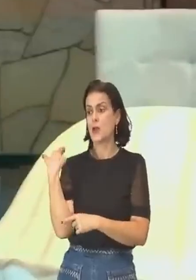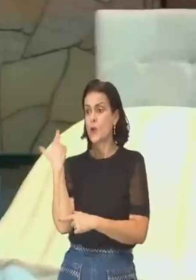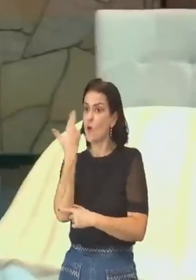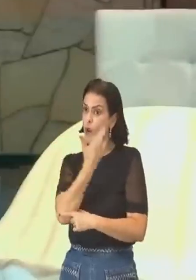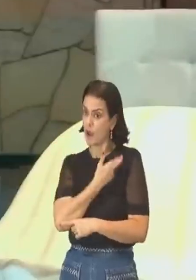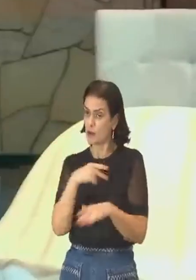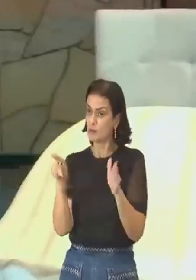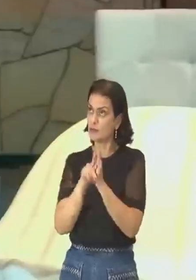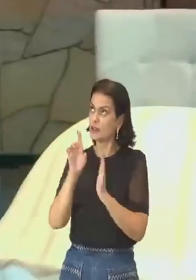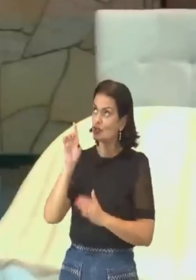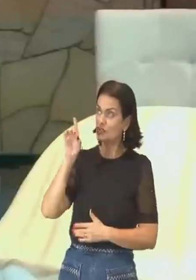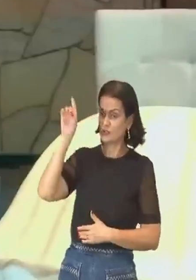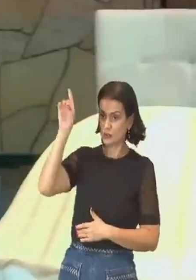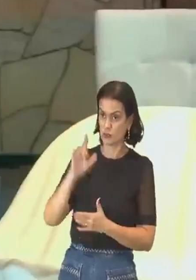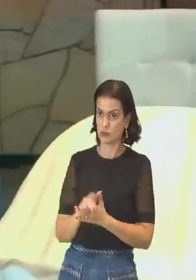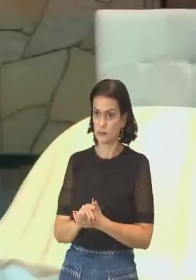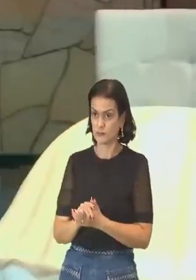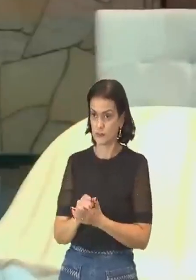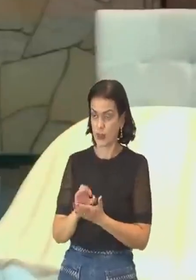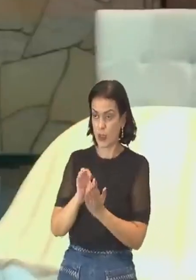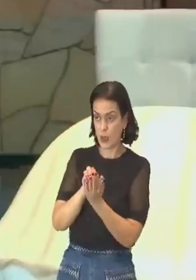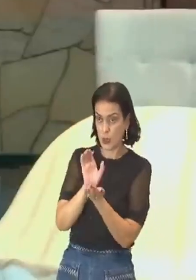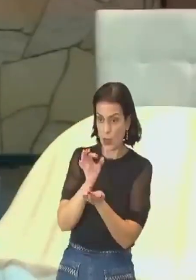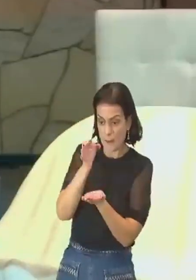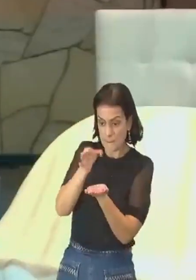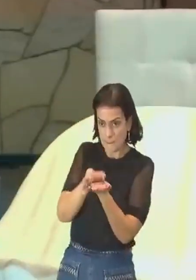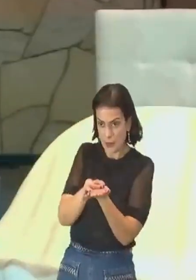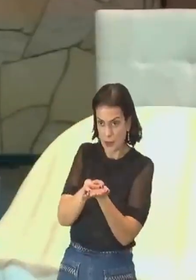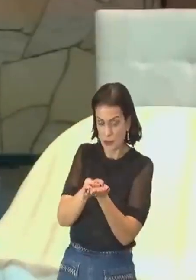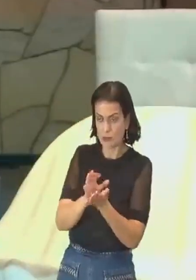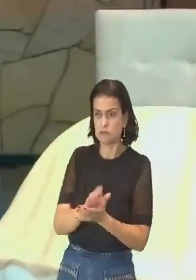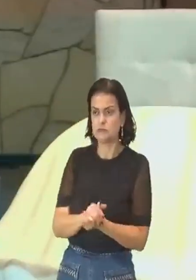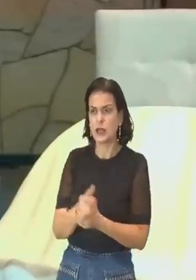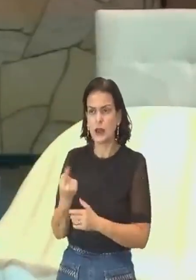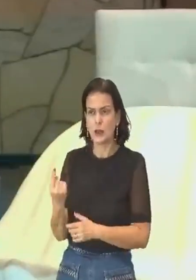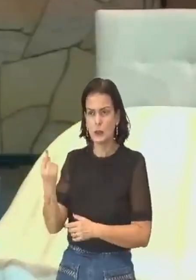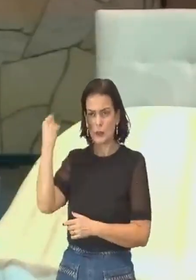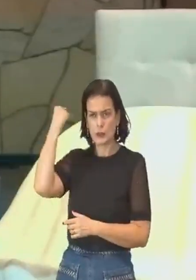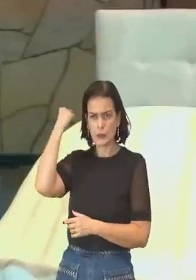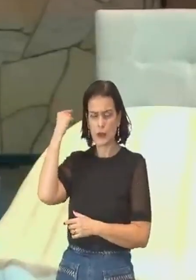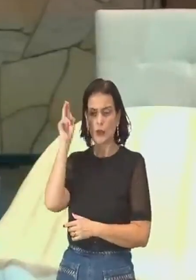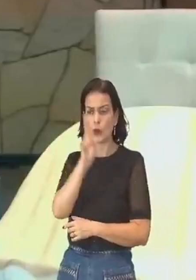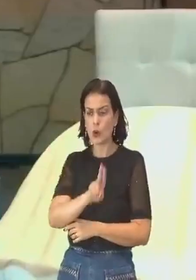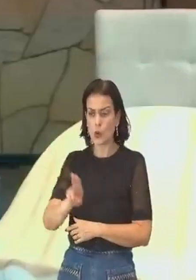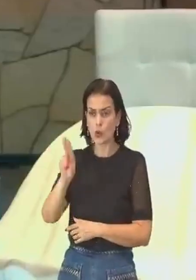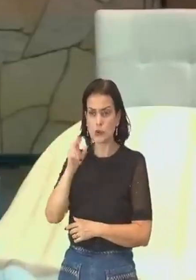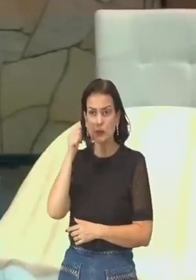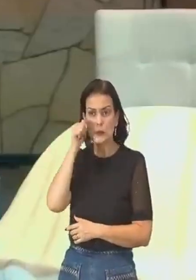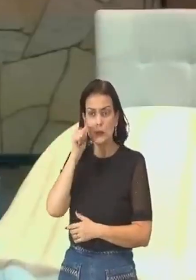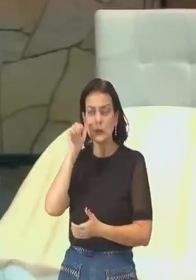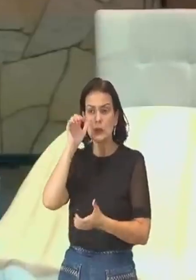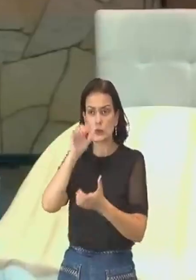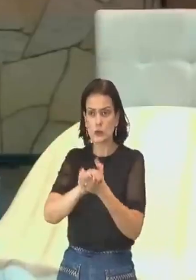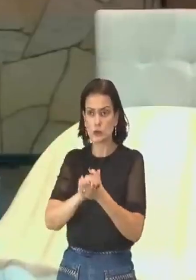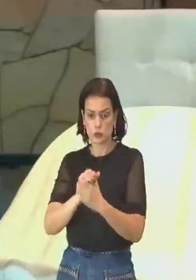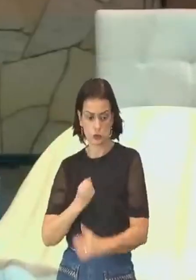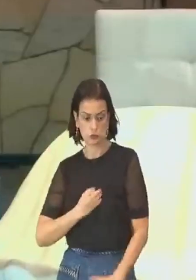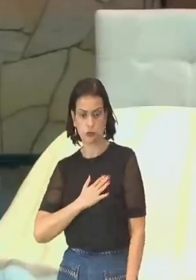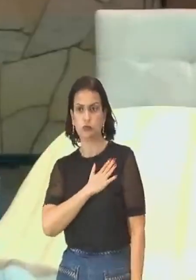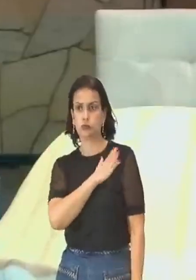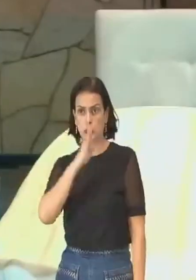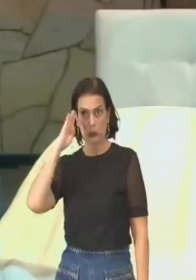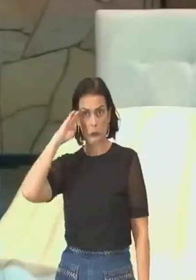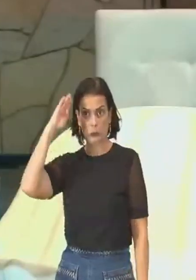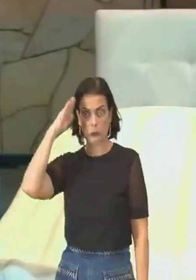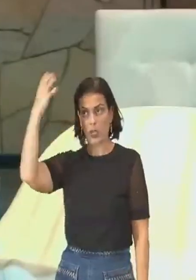Deus. A pérola, antigamente, era usada pelas esposas dos generais,